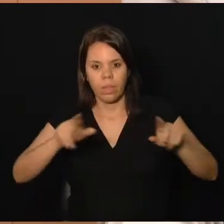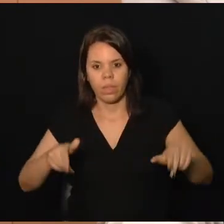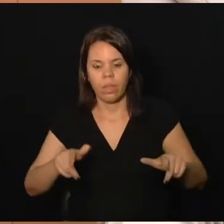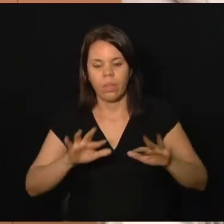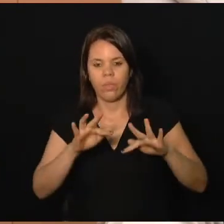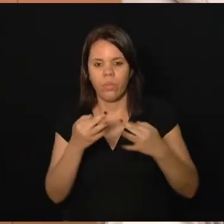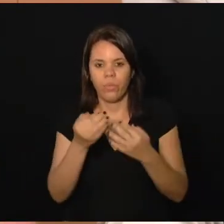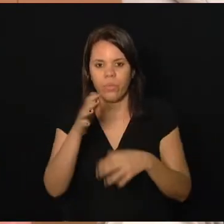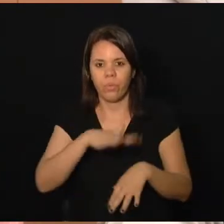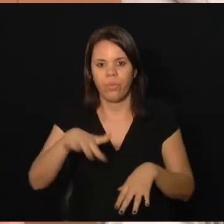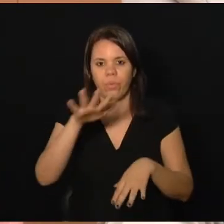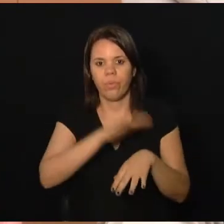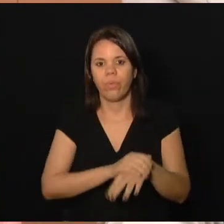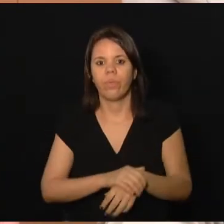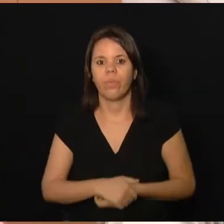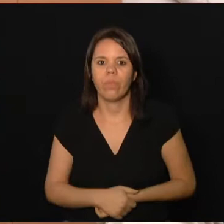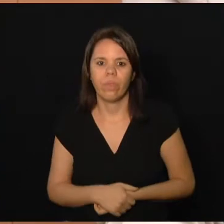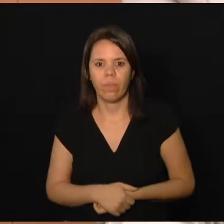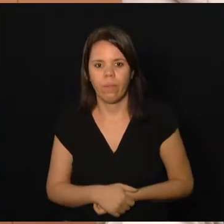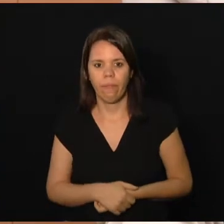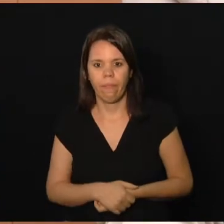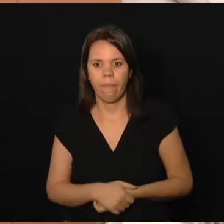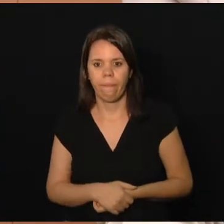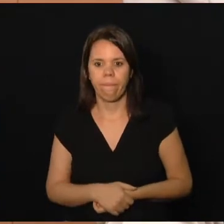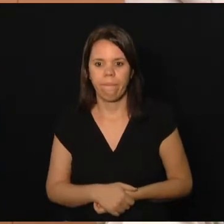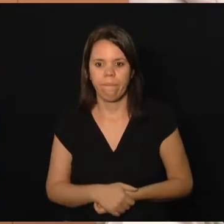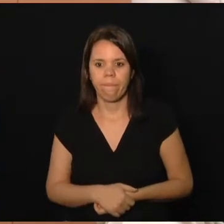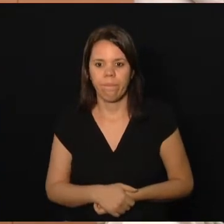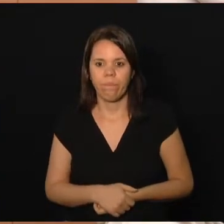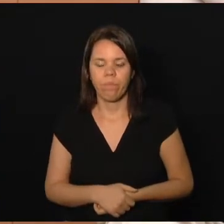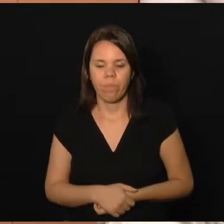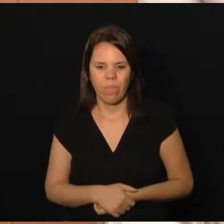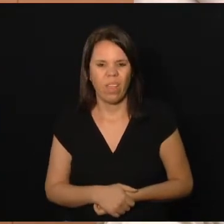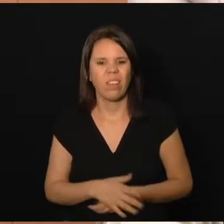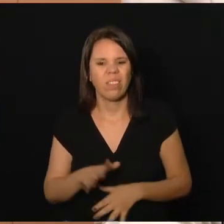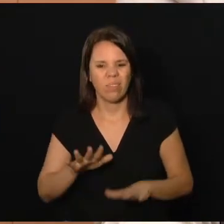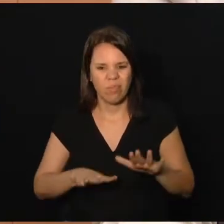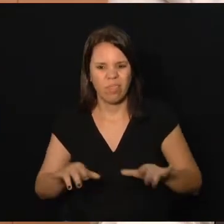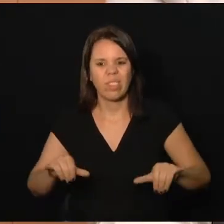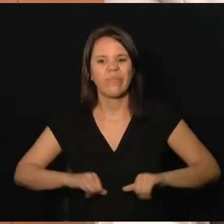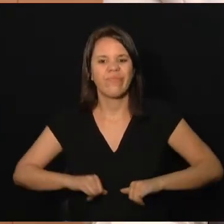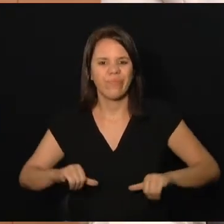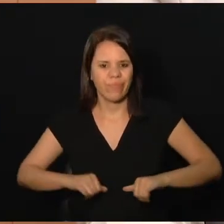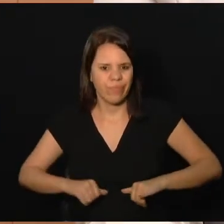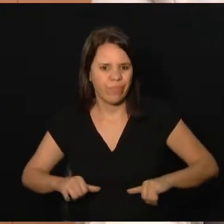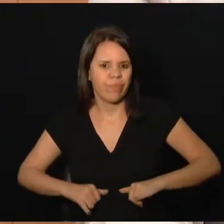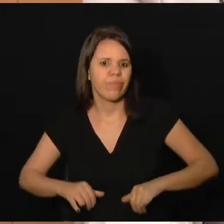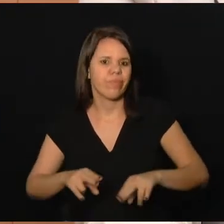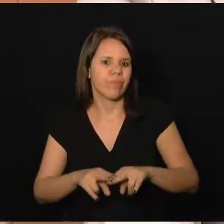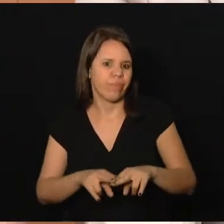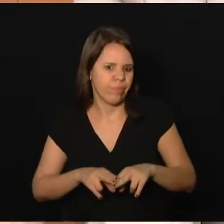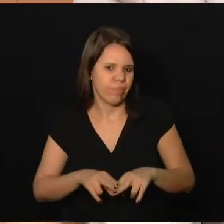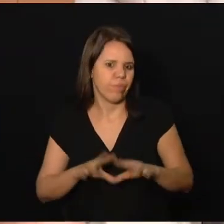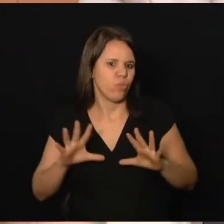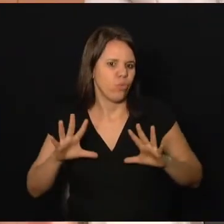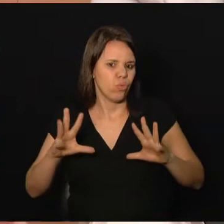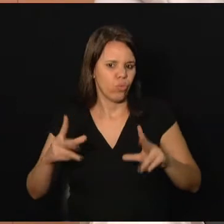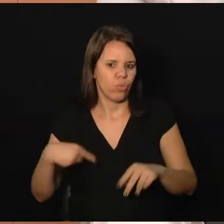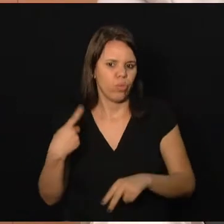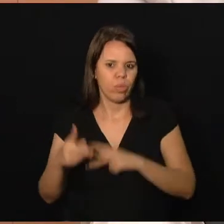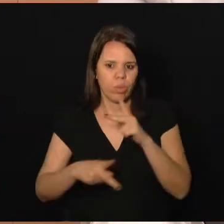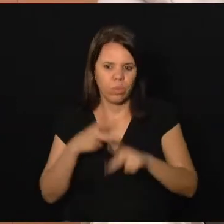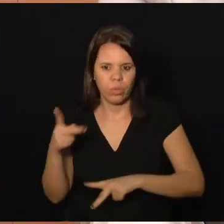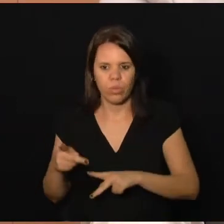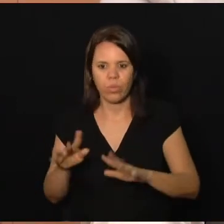né? Sabemos que a família é vítima nessa questão, melhor, todos os membros da